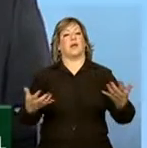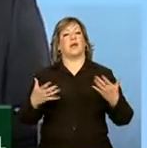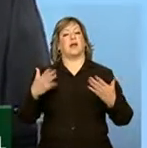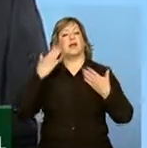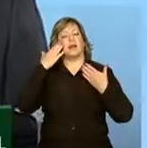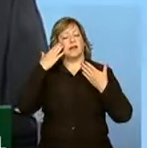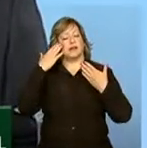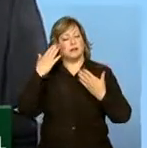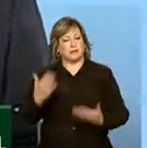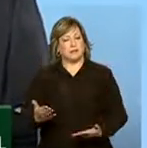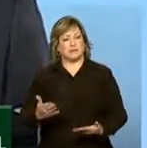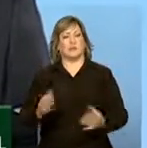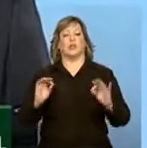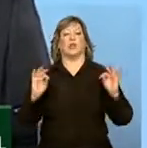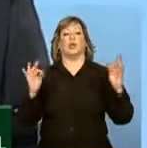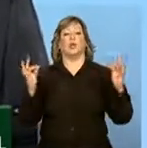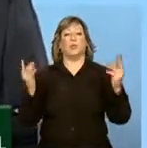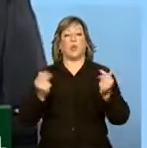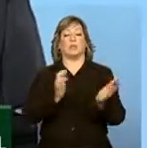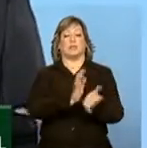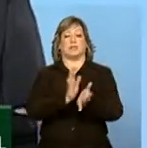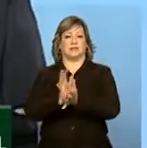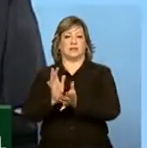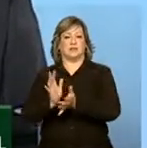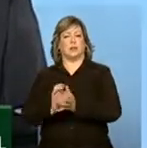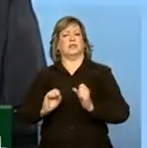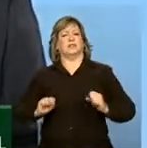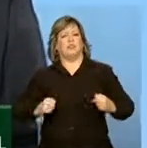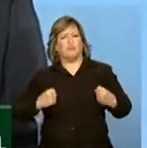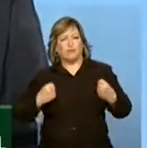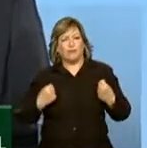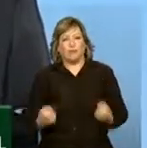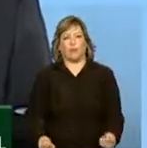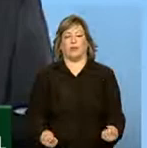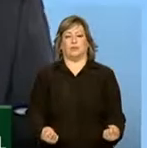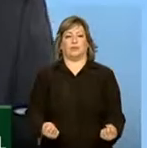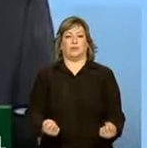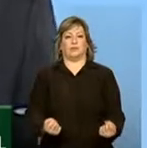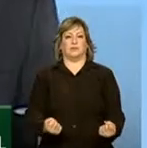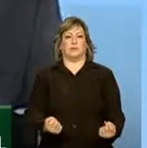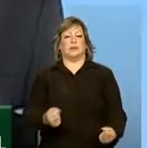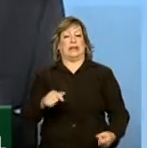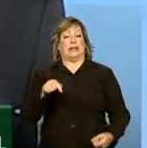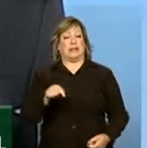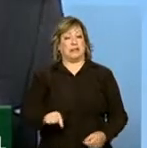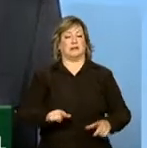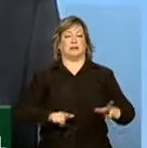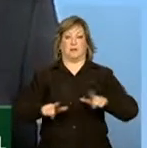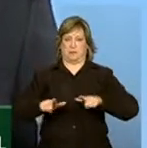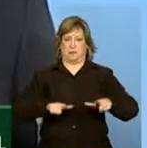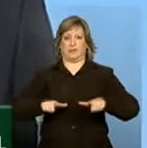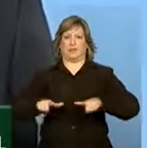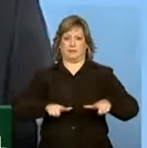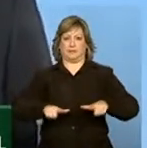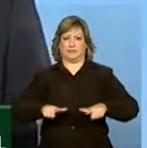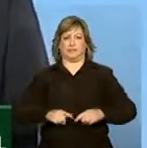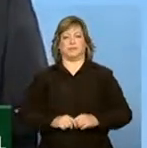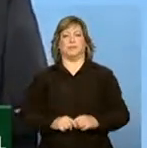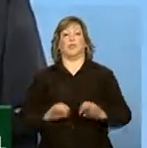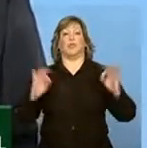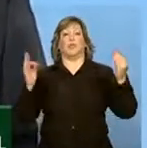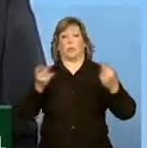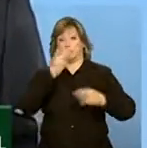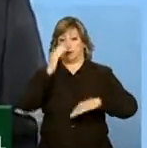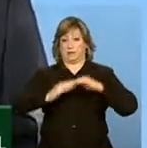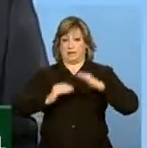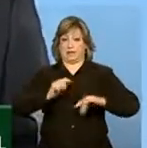agradecer a todos os setores que se empenharam nesse empreendimento: os